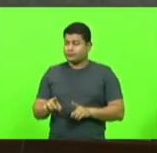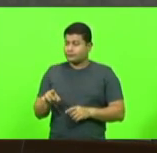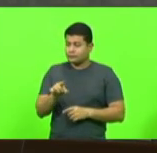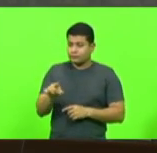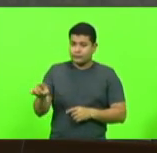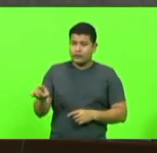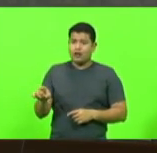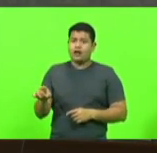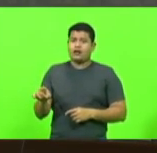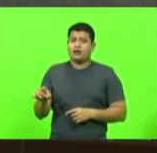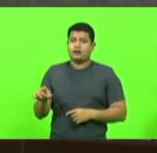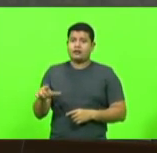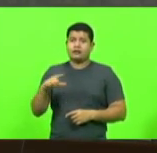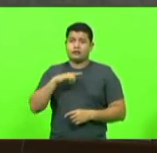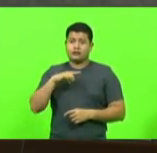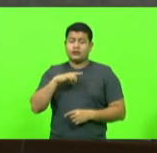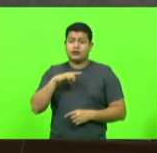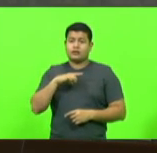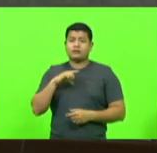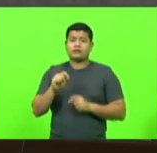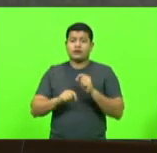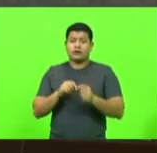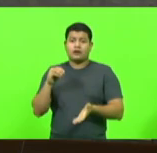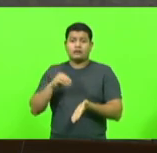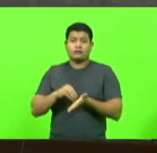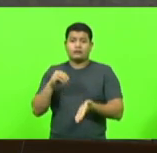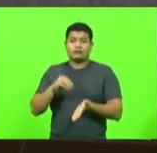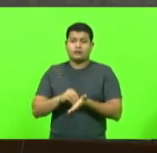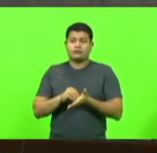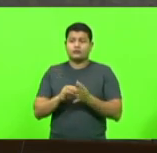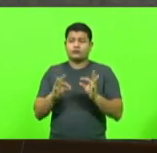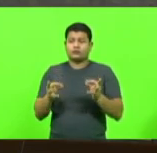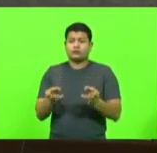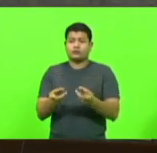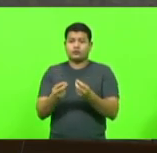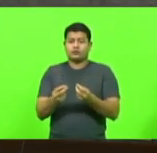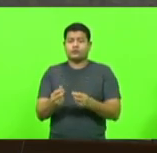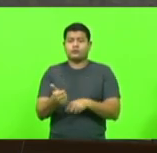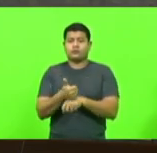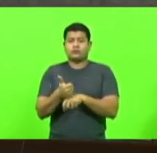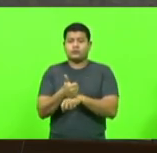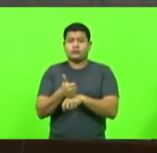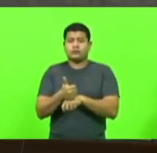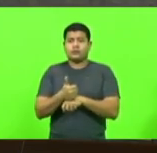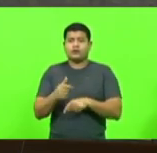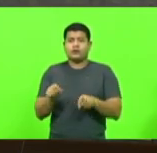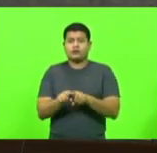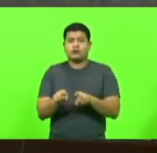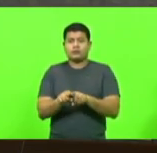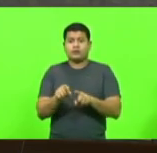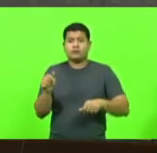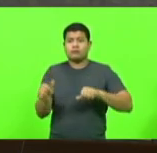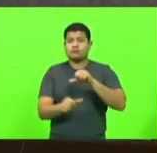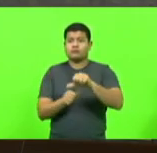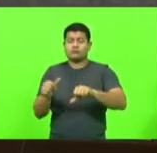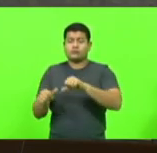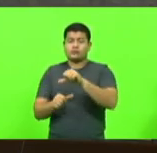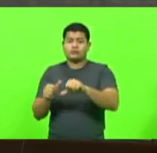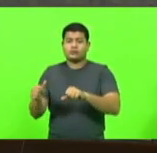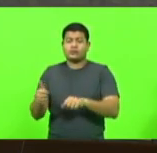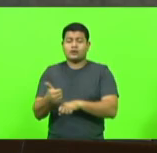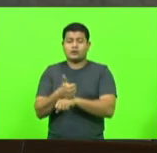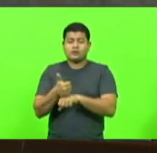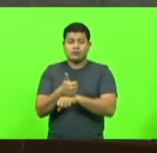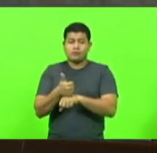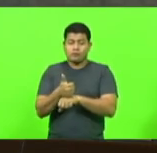ela tem falta de todo profissional, né? E a rotatividade desse profissional também é muito